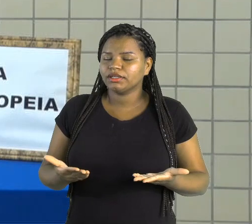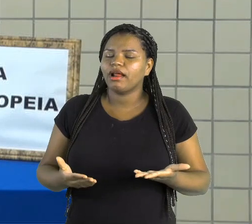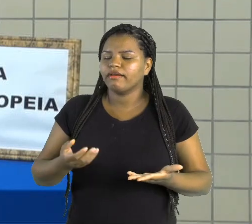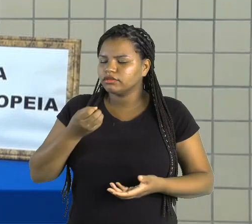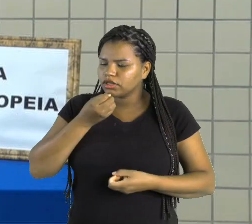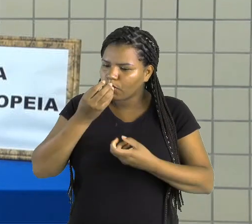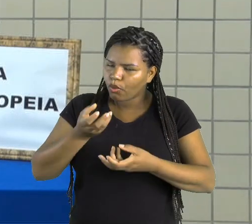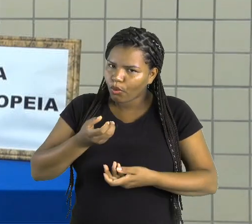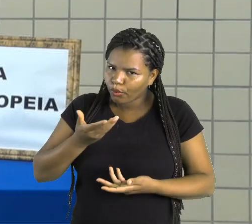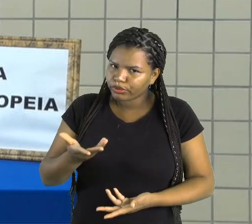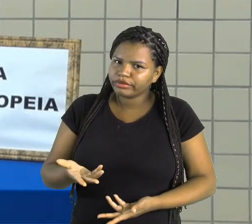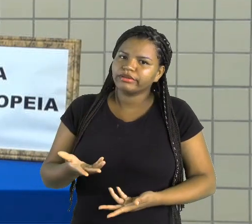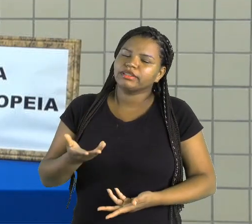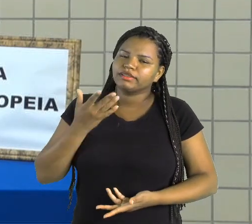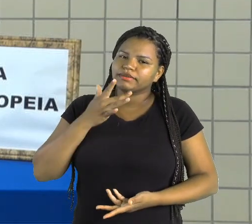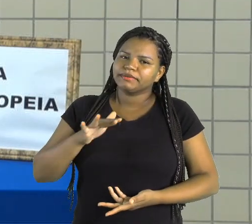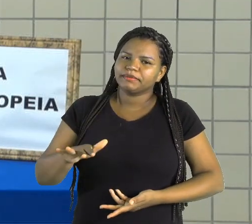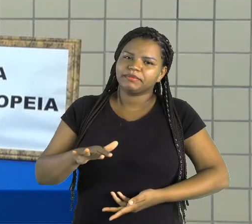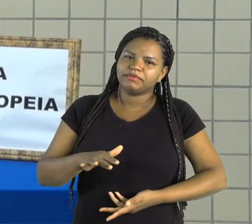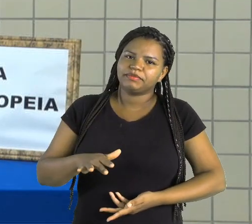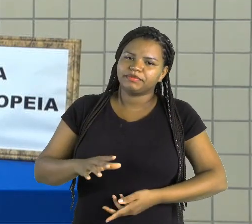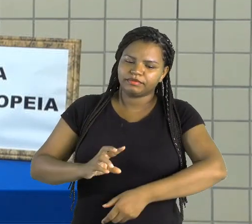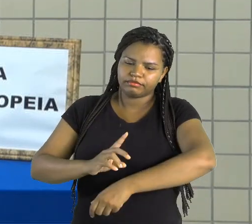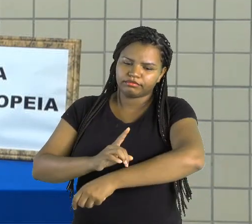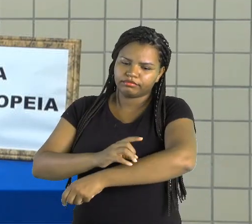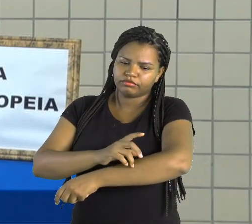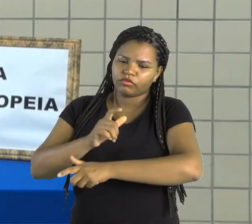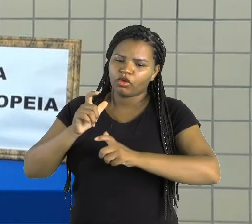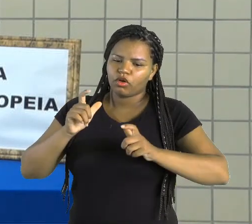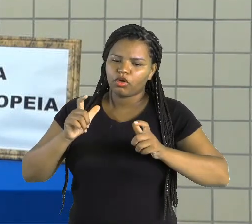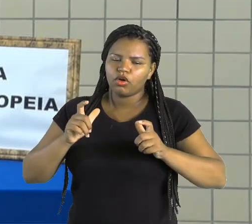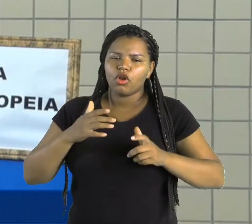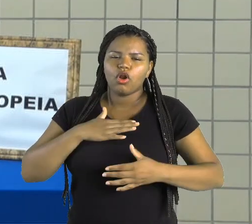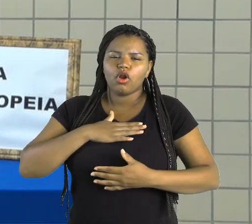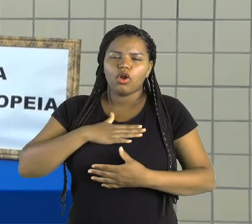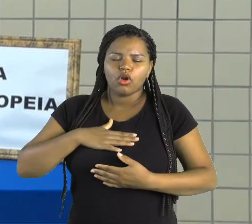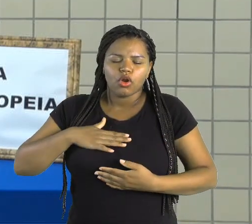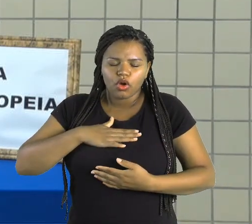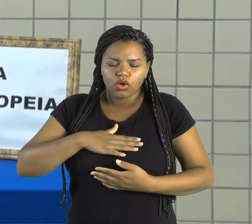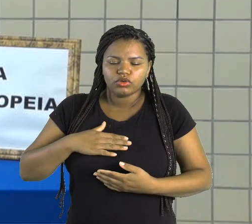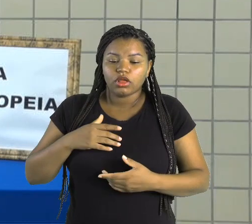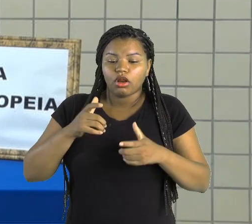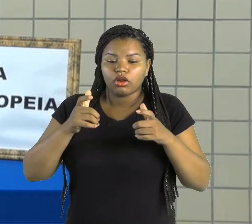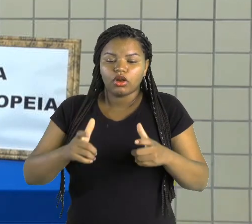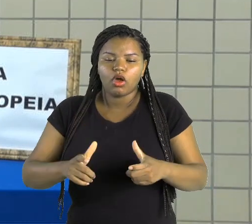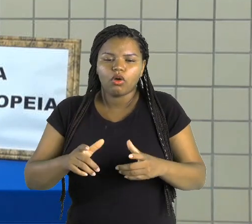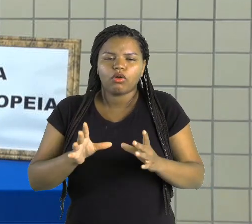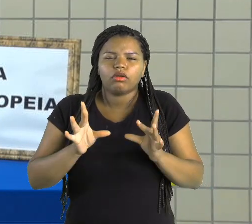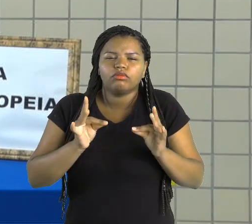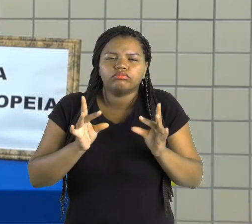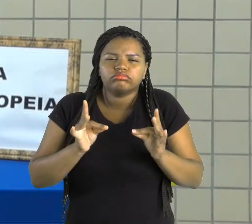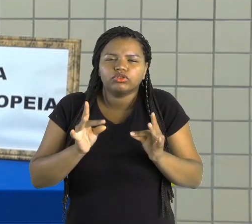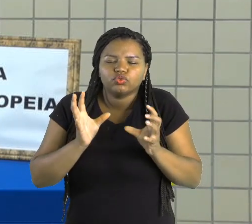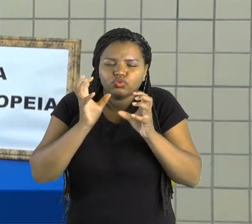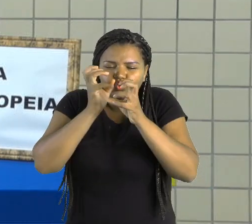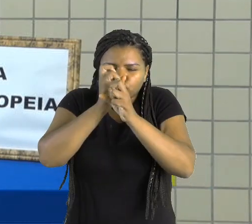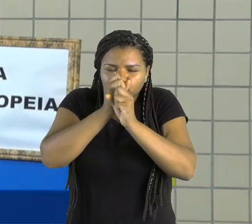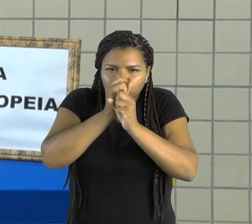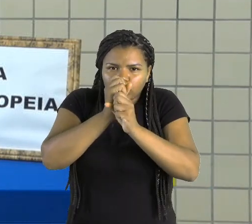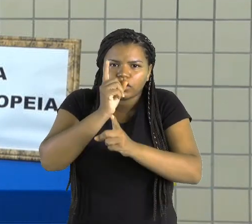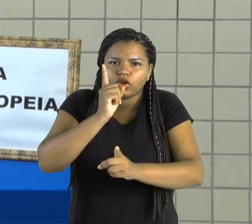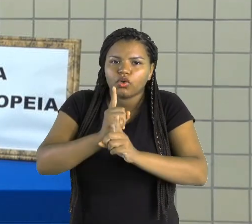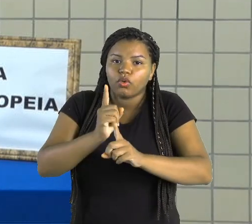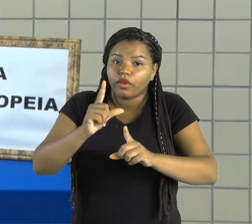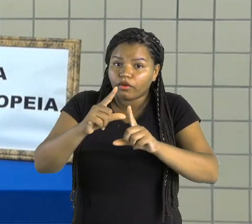criança que a centopeia, ela gosta de lugar úmido e escuro. Ela pode ser encontrada em folhas de